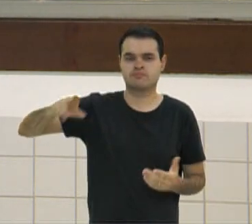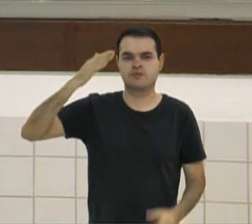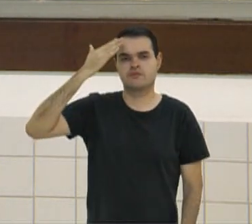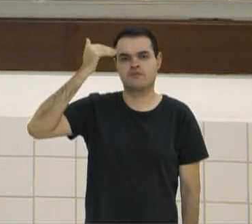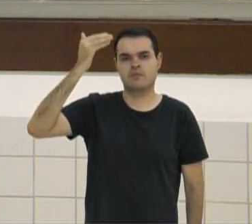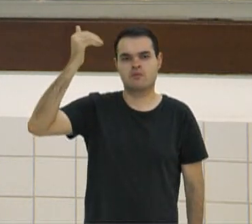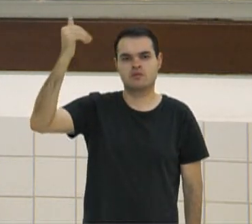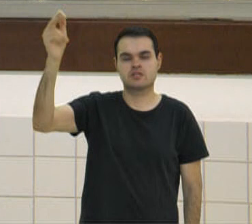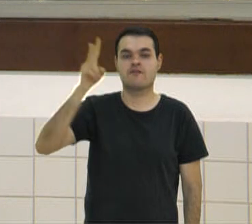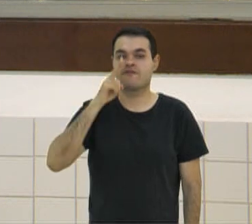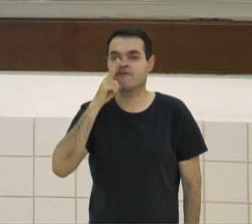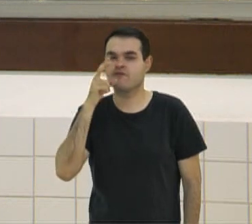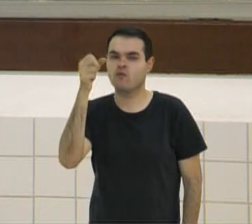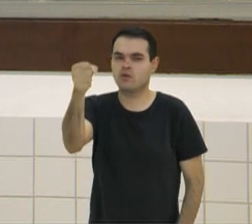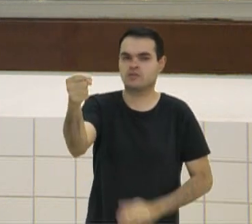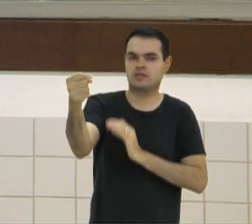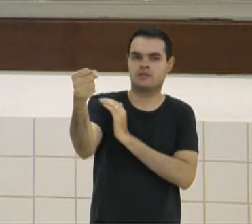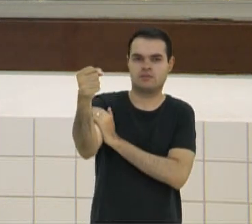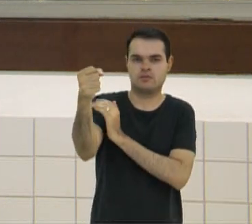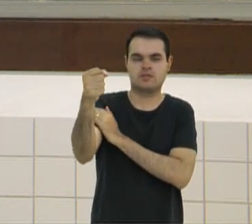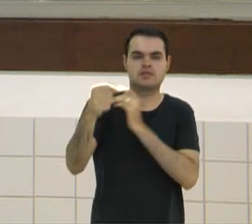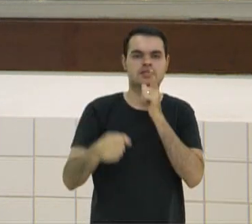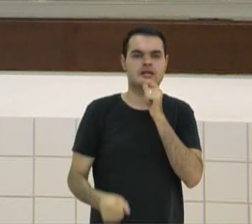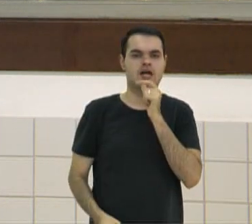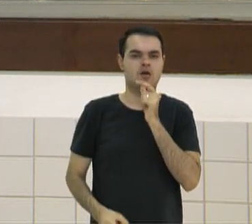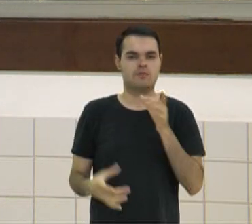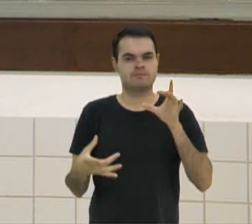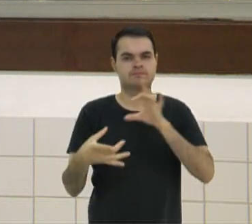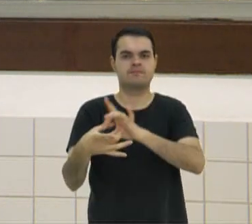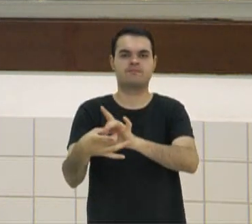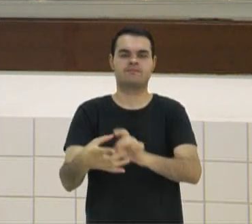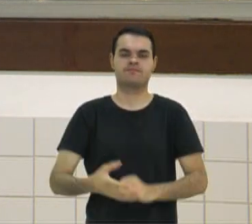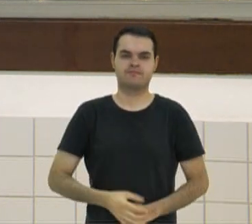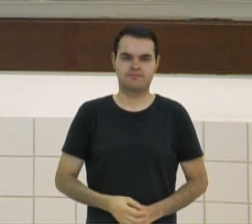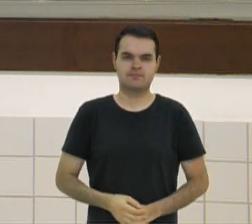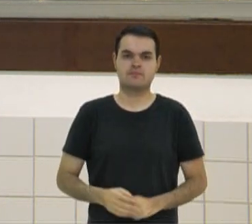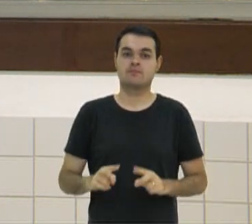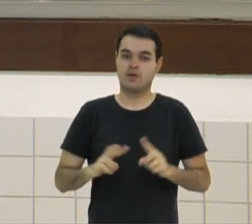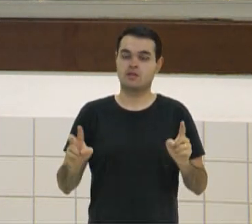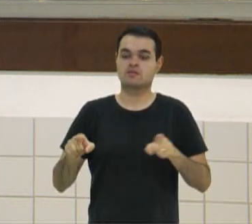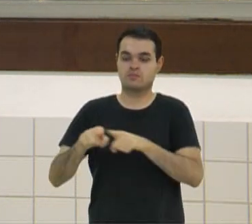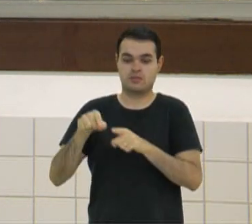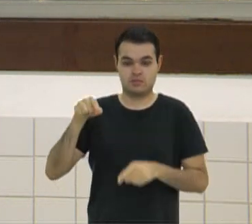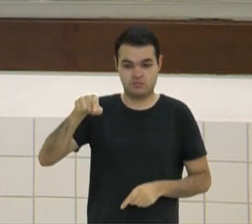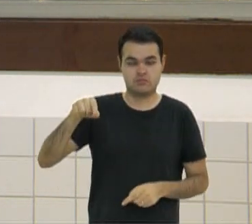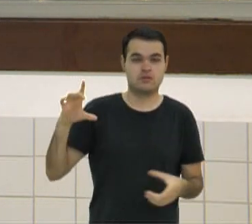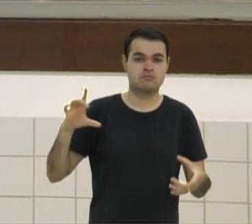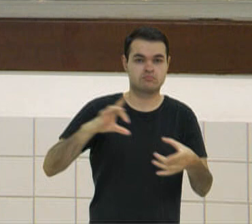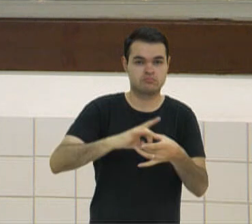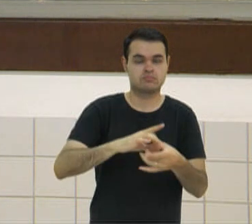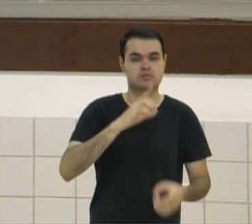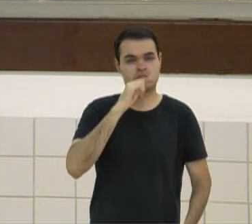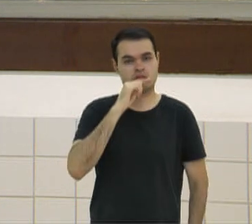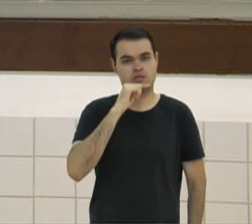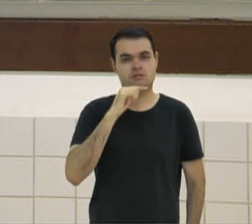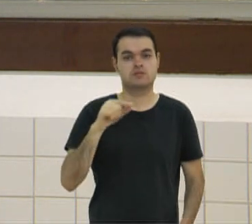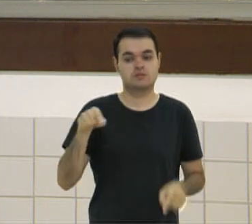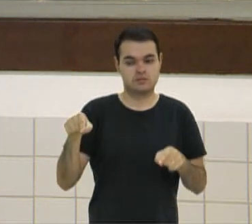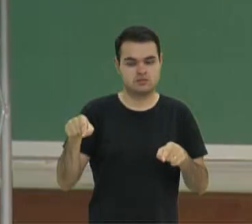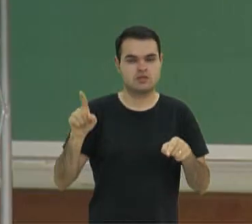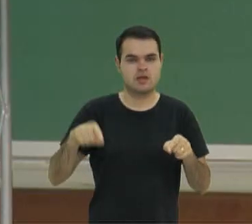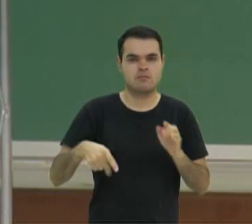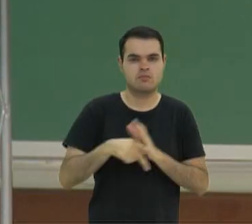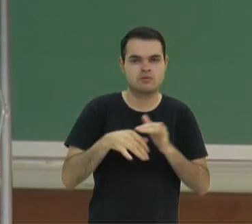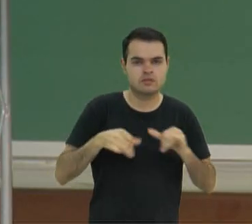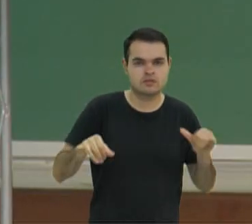famosa força d'água, né, entre aspas, que na verdade tem a ver com a questão da energia potencial. Bem, aqui nós